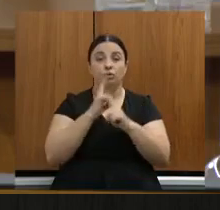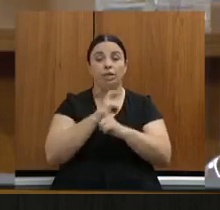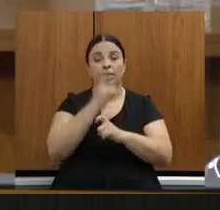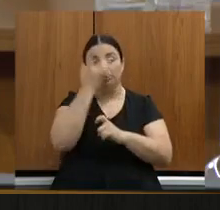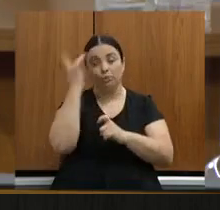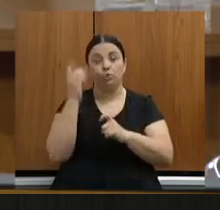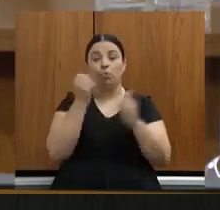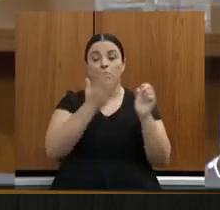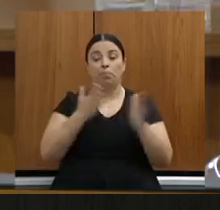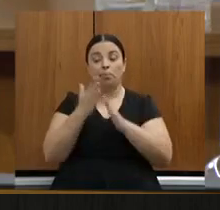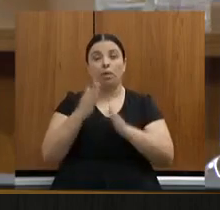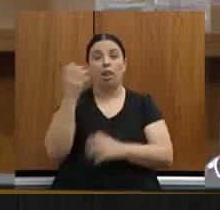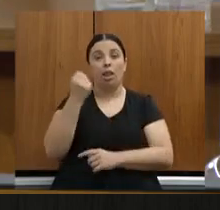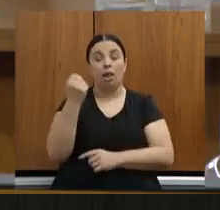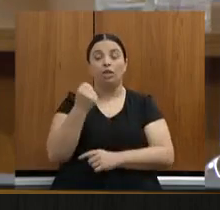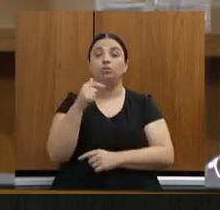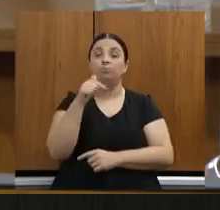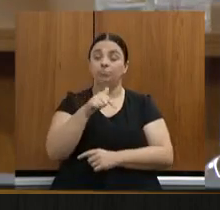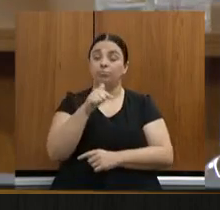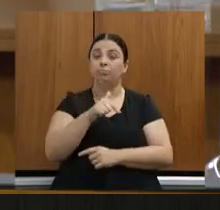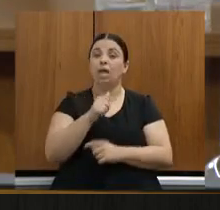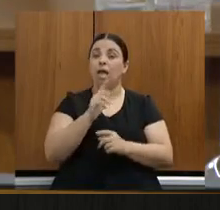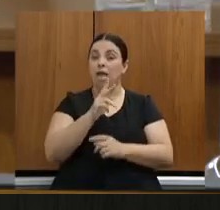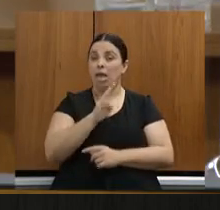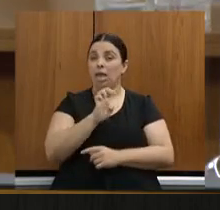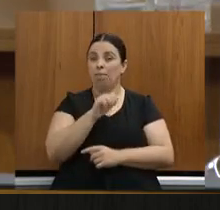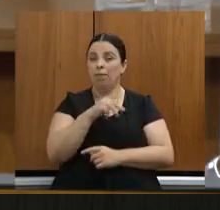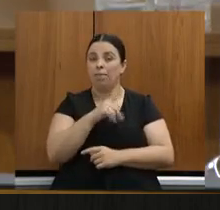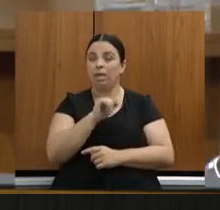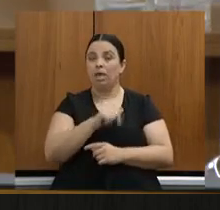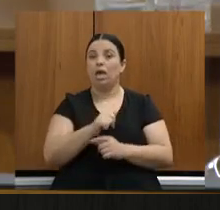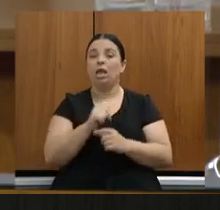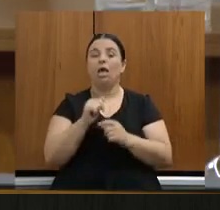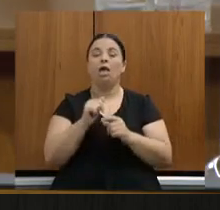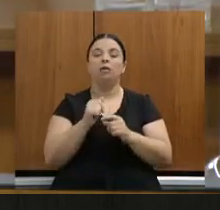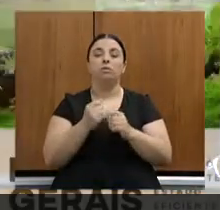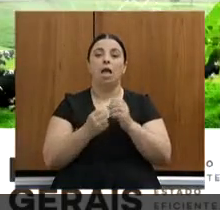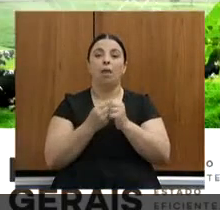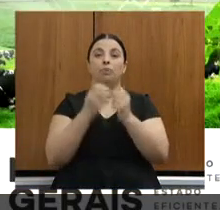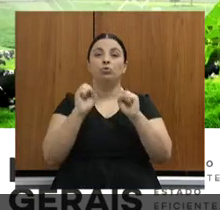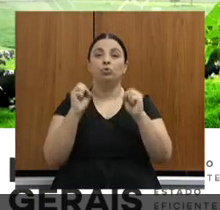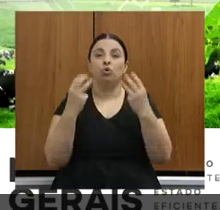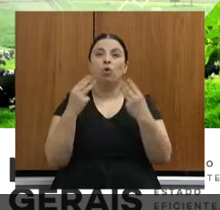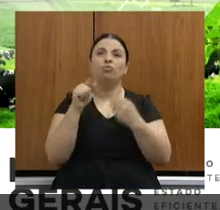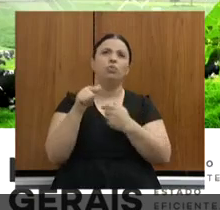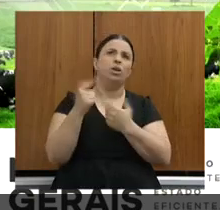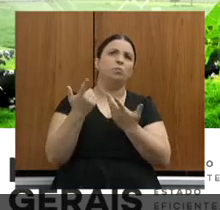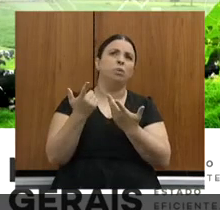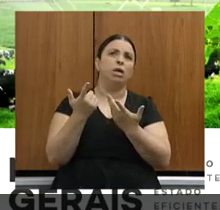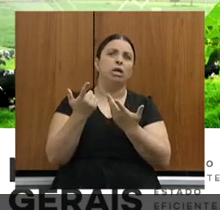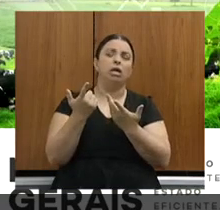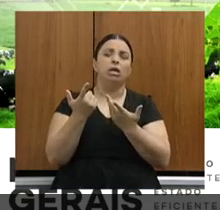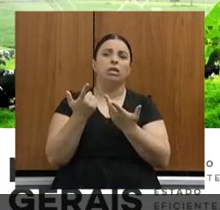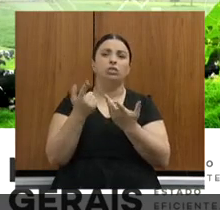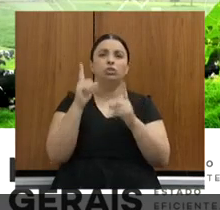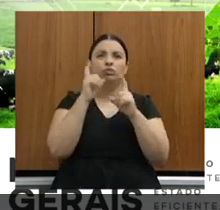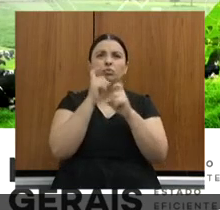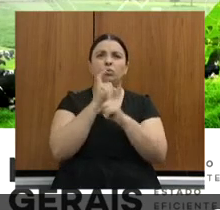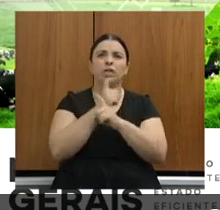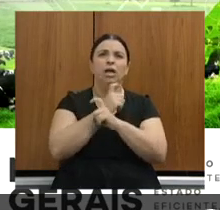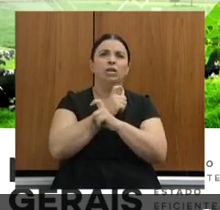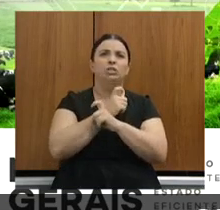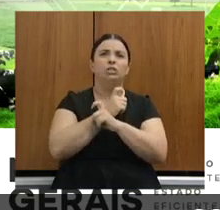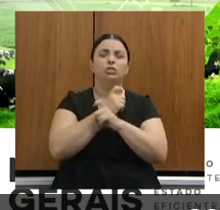produtores de leite vai tá amiga e lançou este software gerenciamento de curso na atividade leiteira que é chamado é